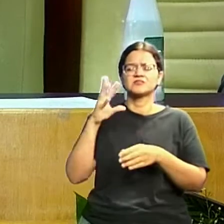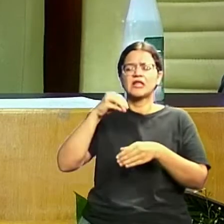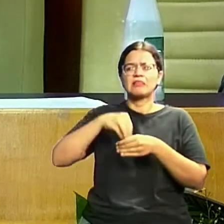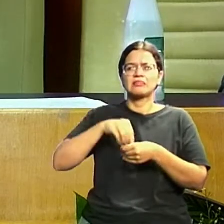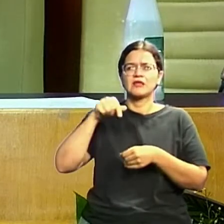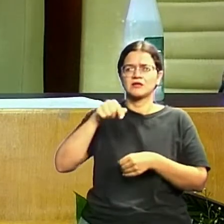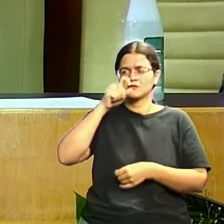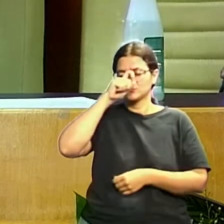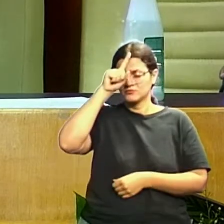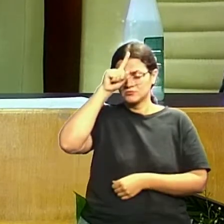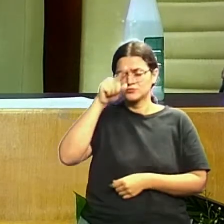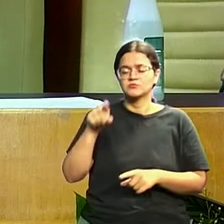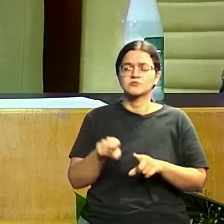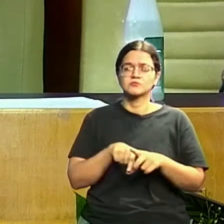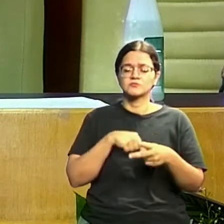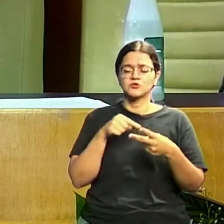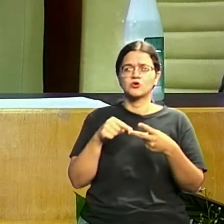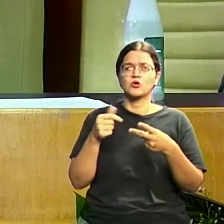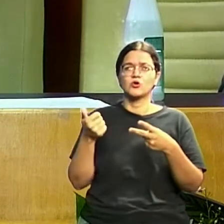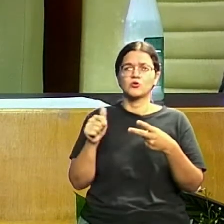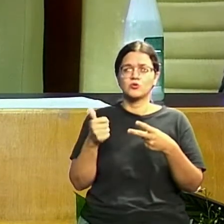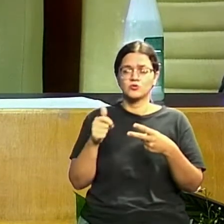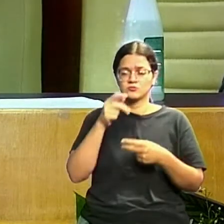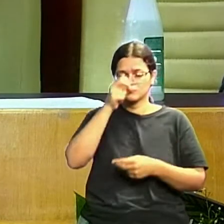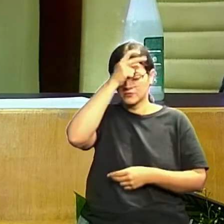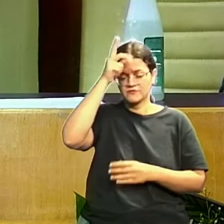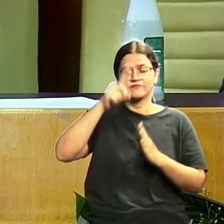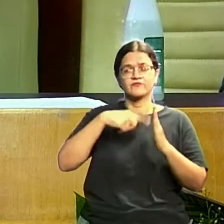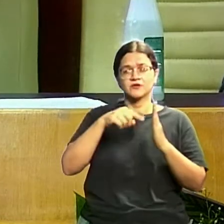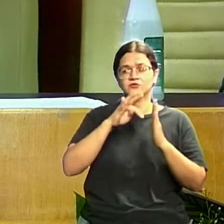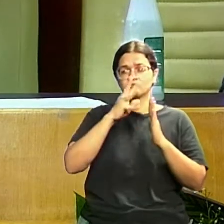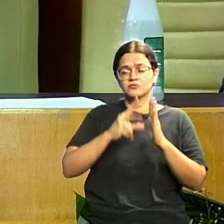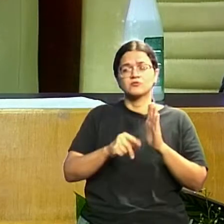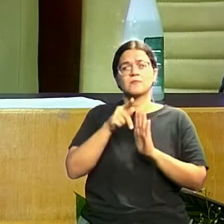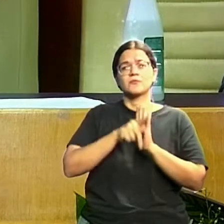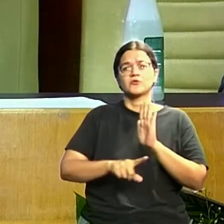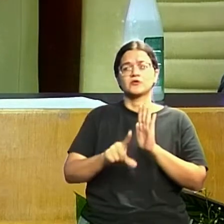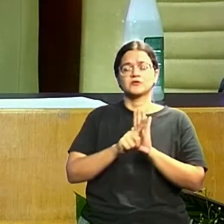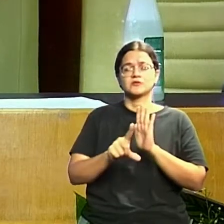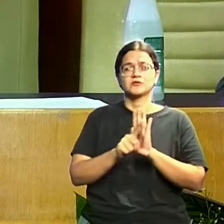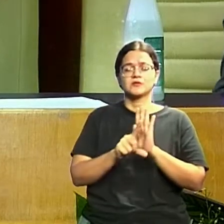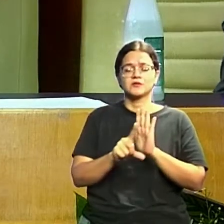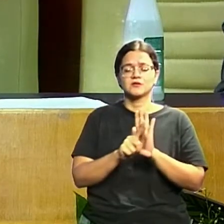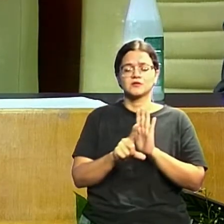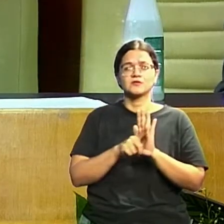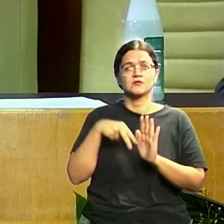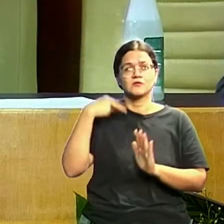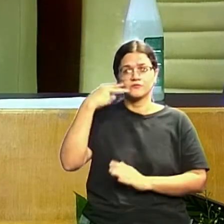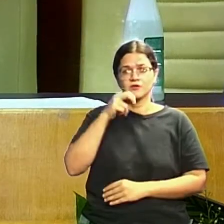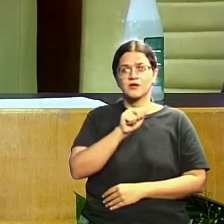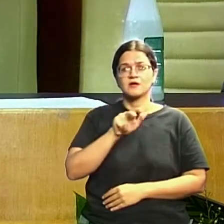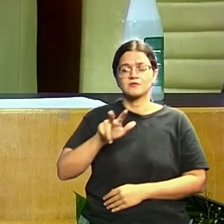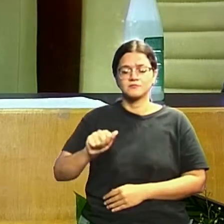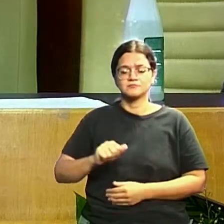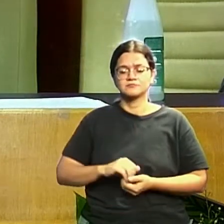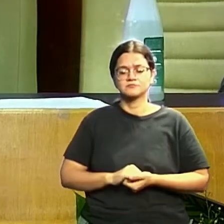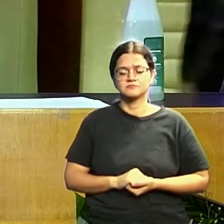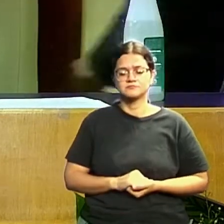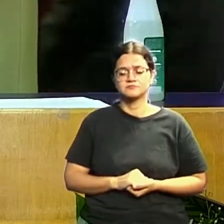materno, Ava Santiago. Mensagem 11, gabinete do prefeito, veto integral do projeto de lei do vereador Ava